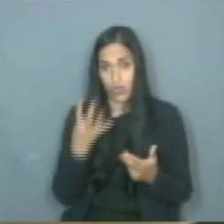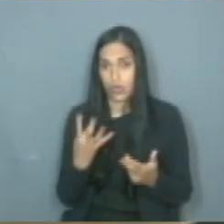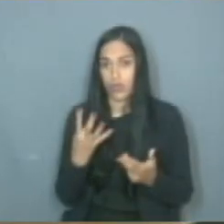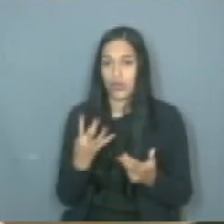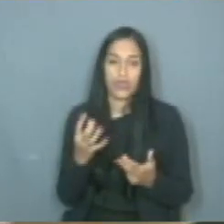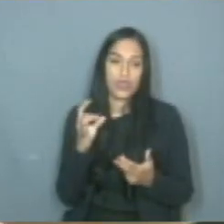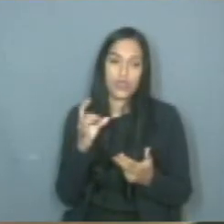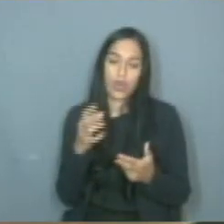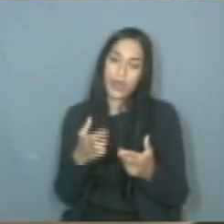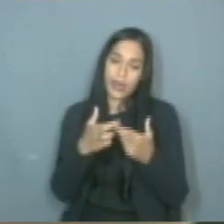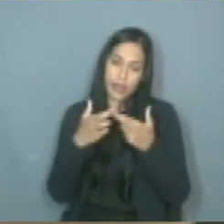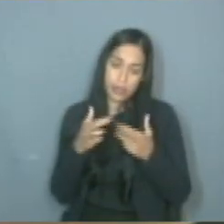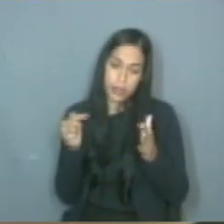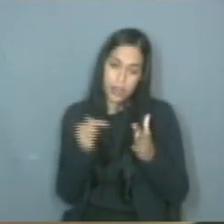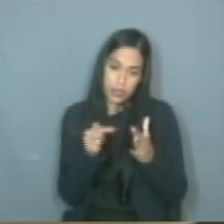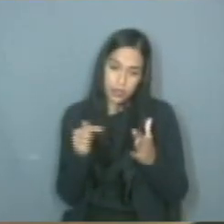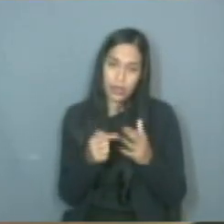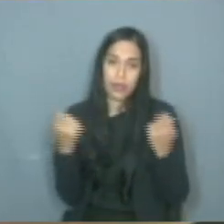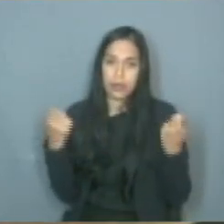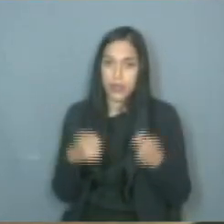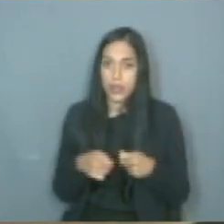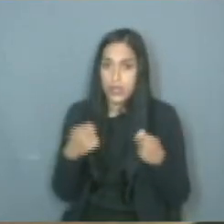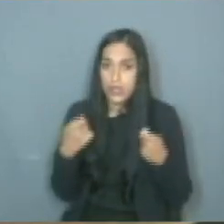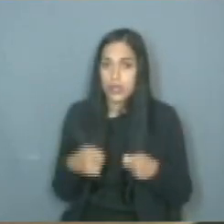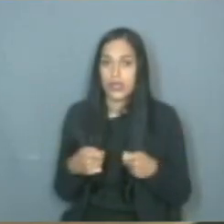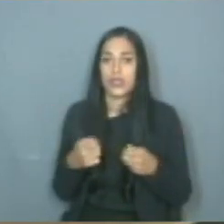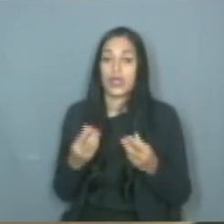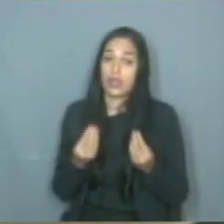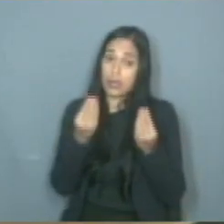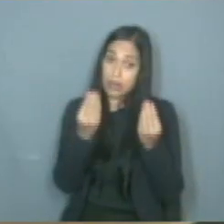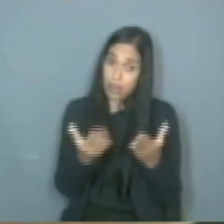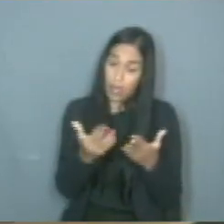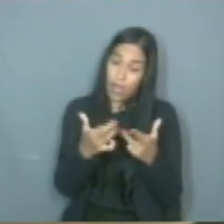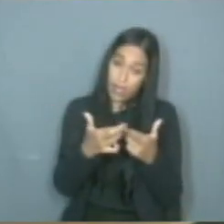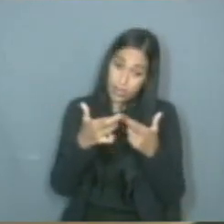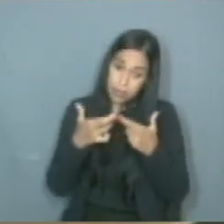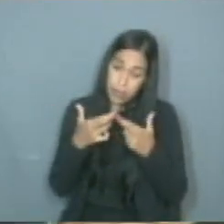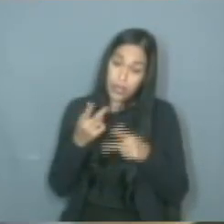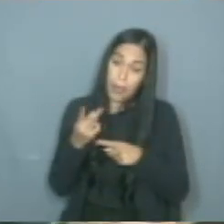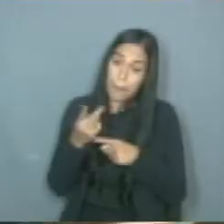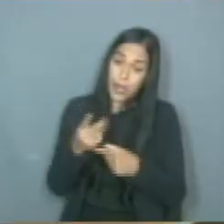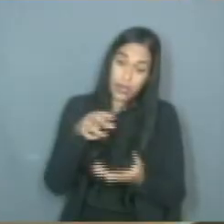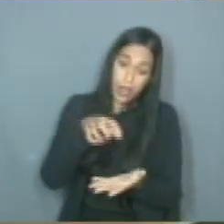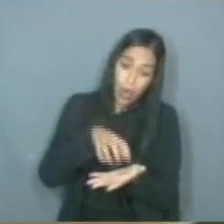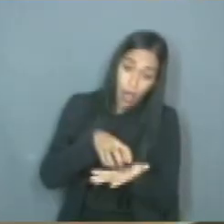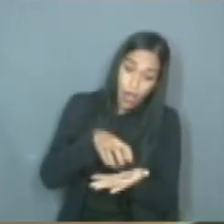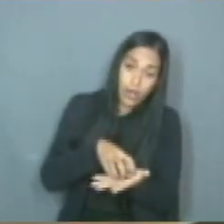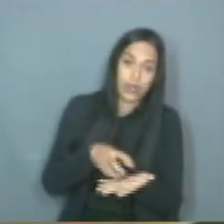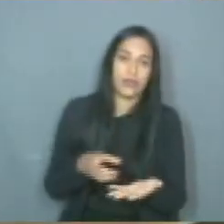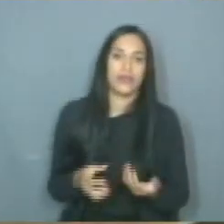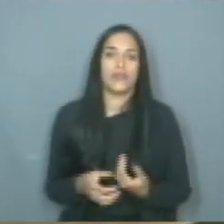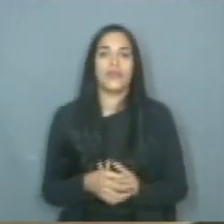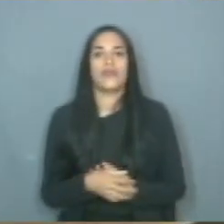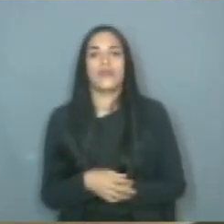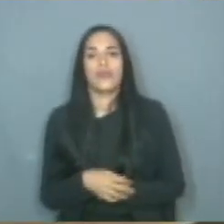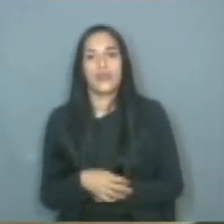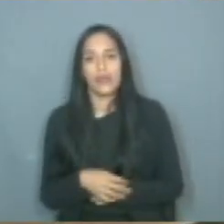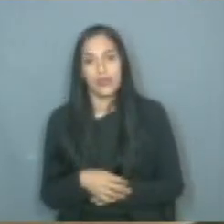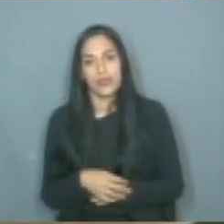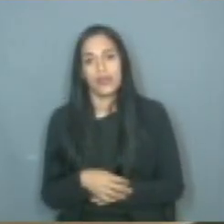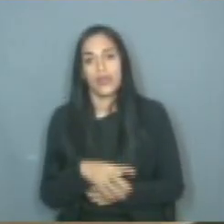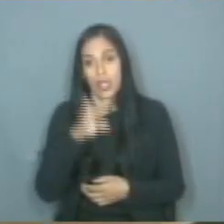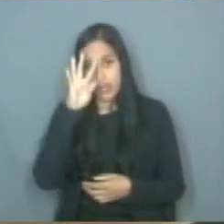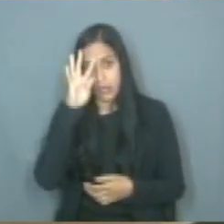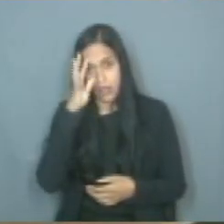questão. Você tem que botar um requerimento e procurar os órgãos para que a situação